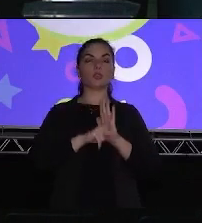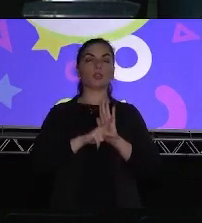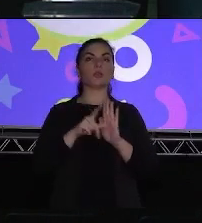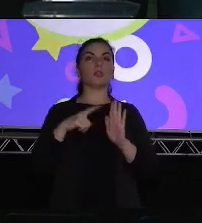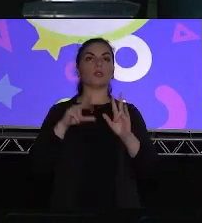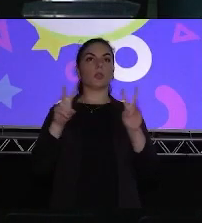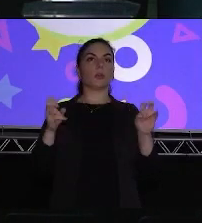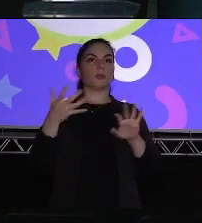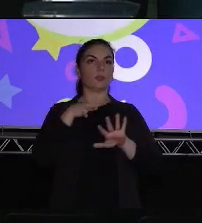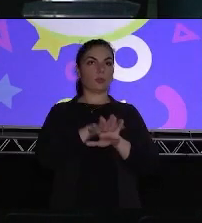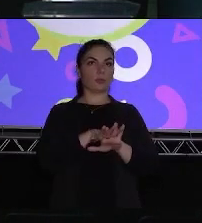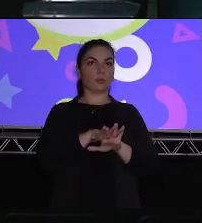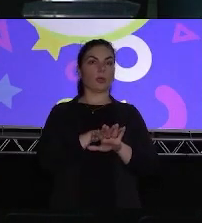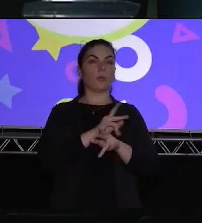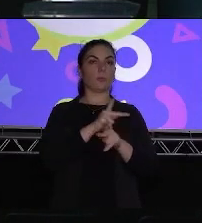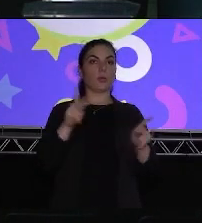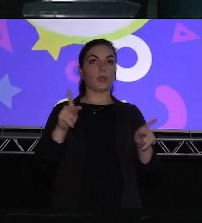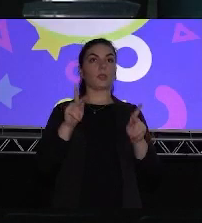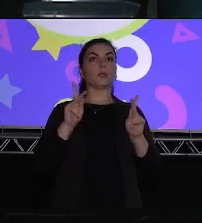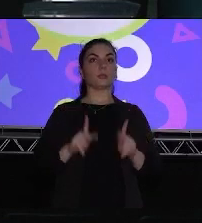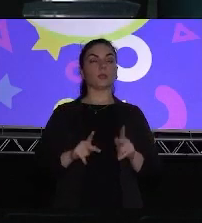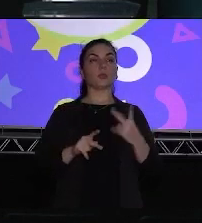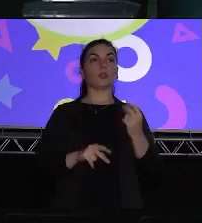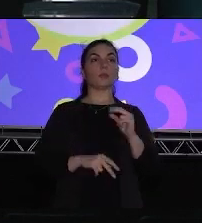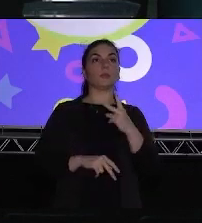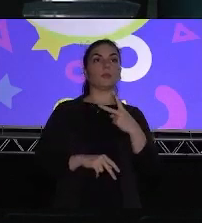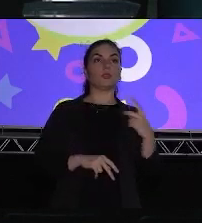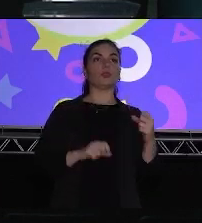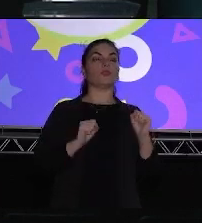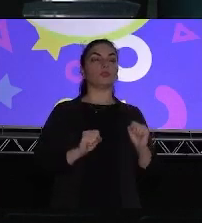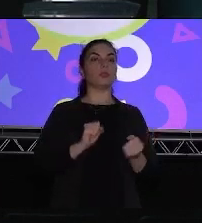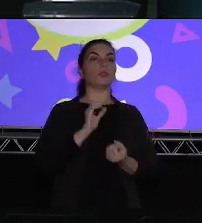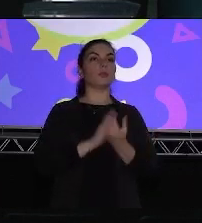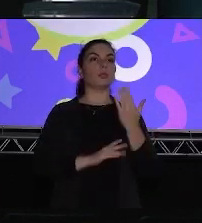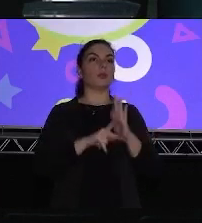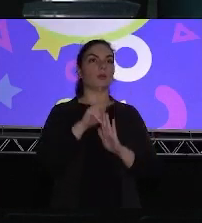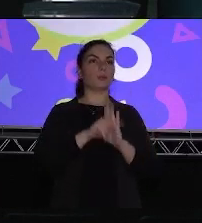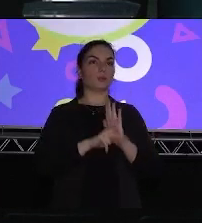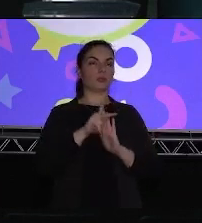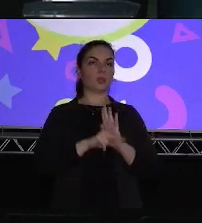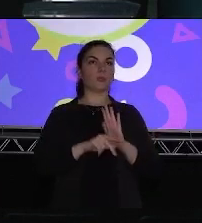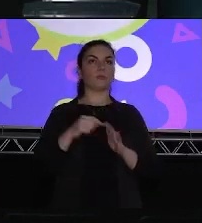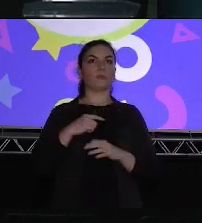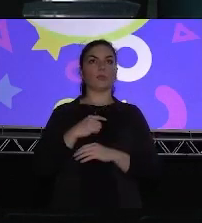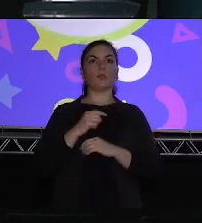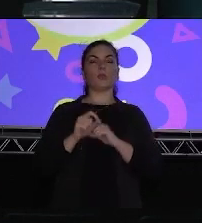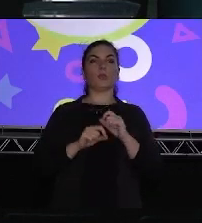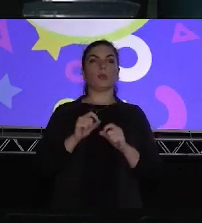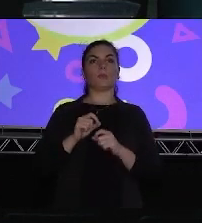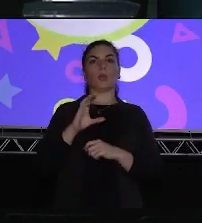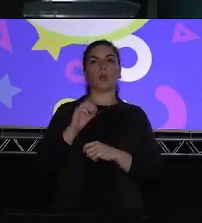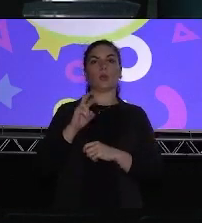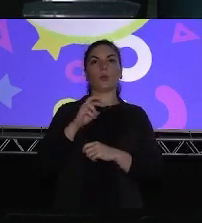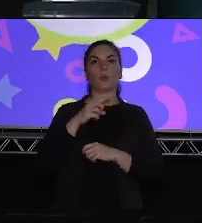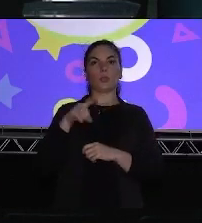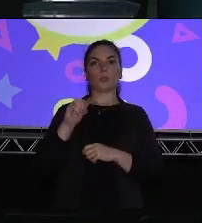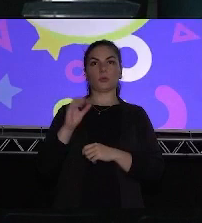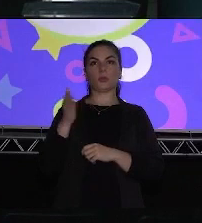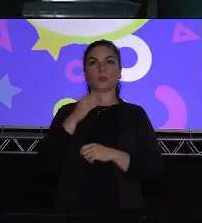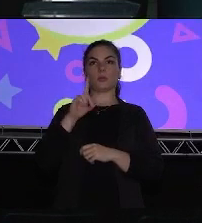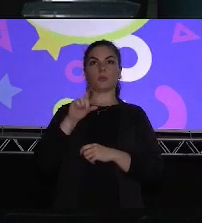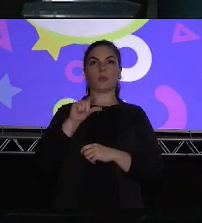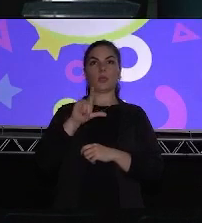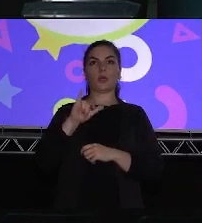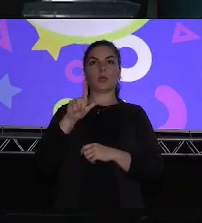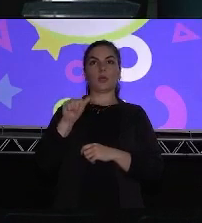inclusão para que as pessoas, em 2021, pudessem desenvolver. A gente trouxe o Corações da Lila, que é um jogo que, na época, era